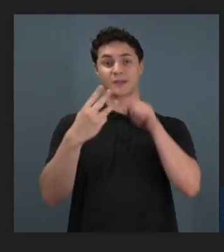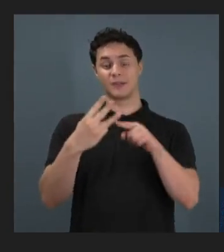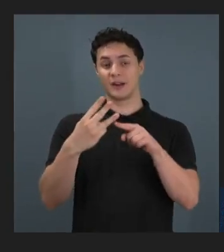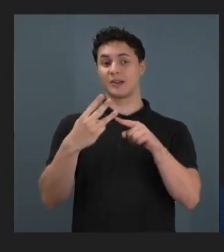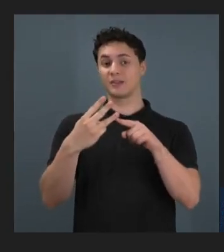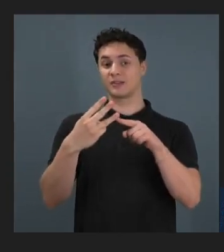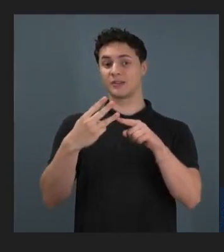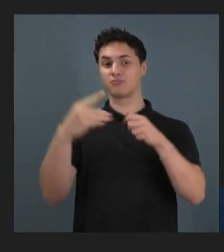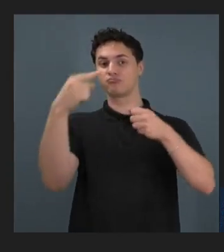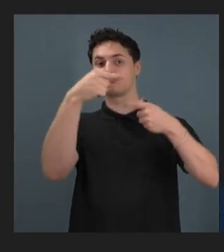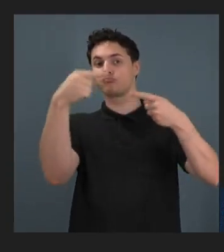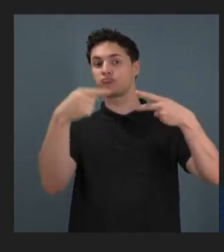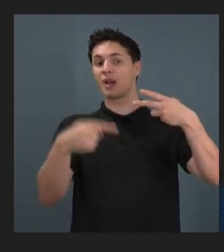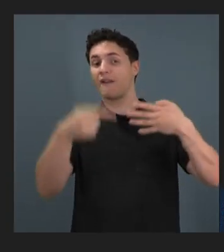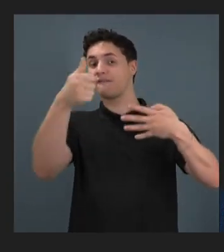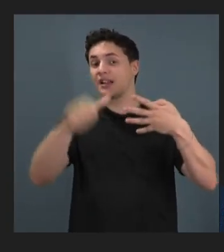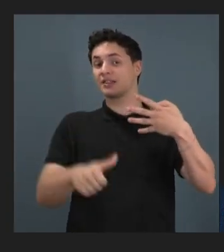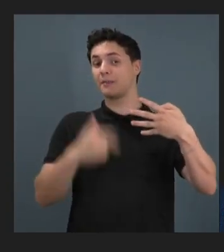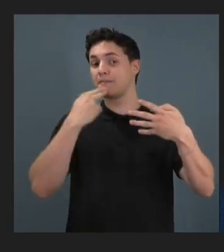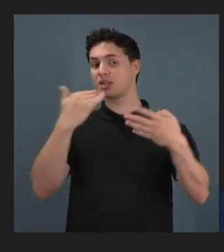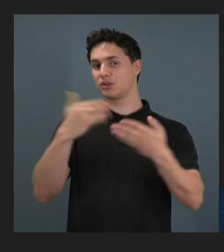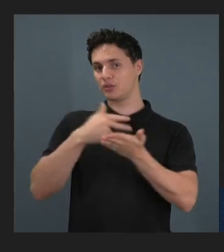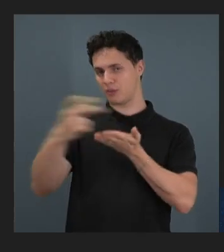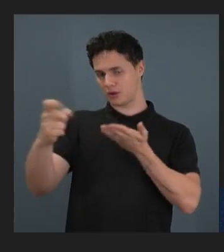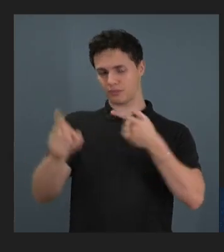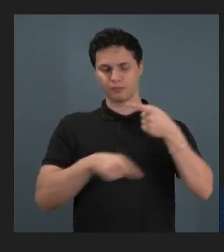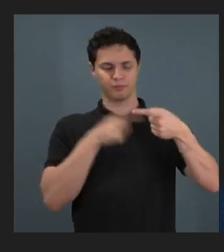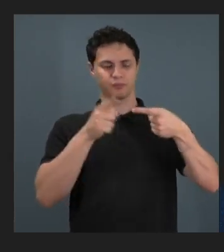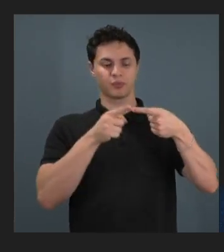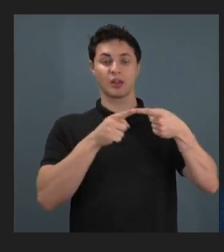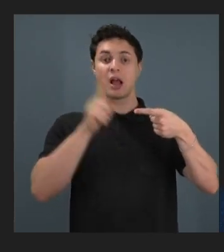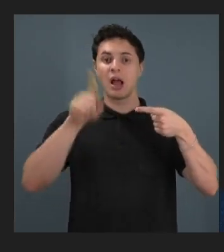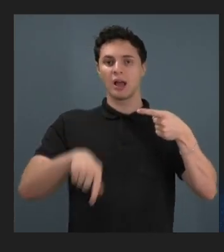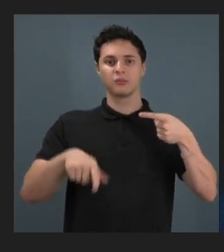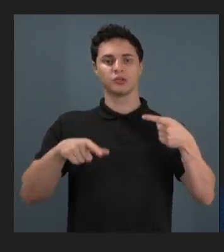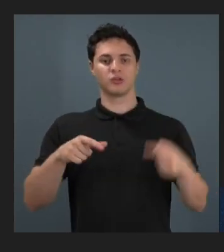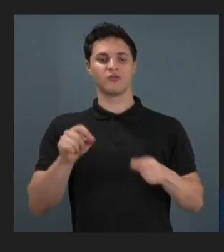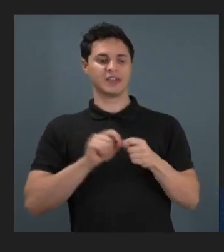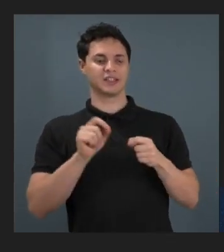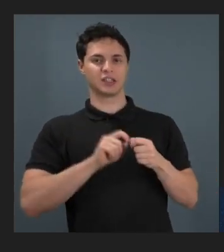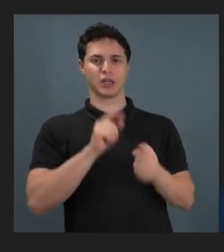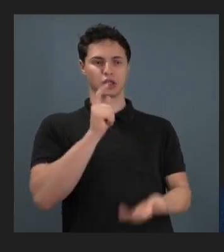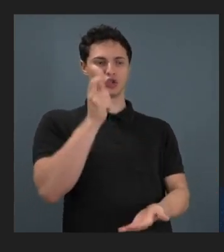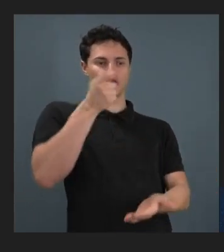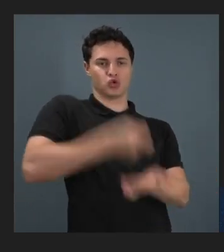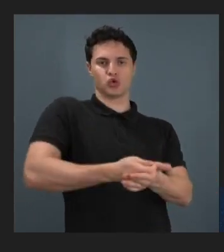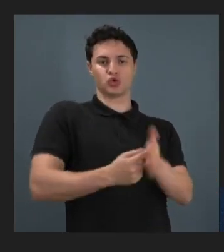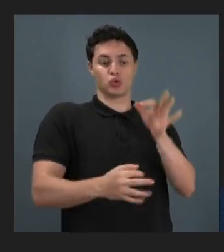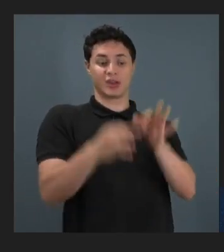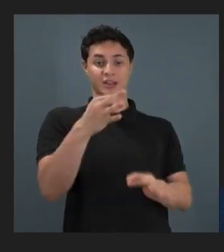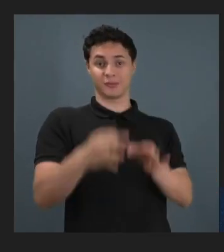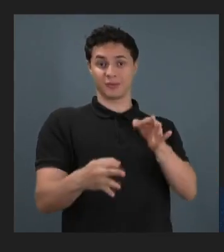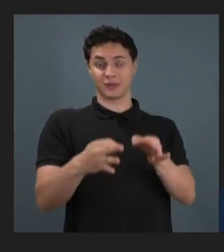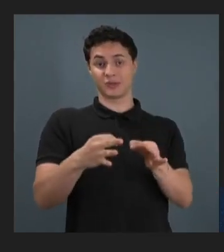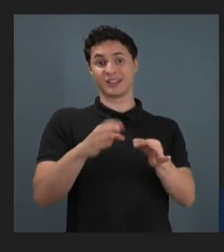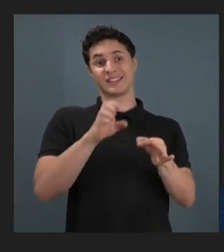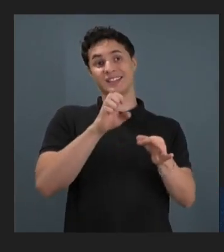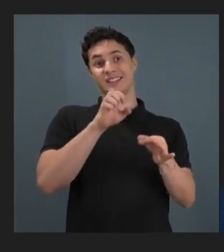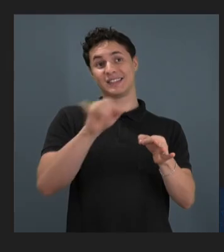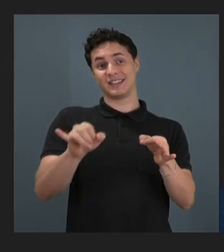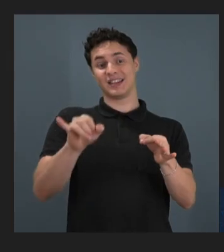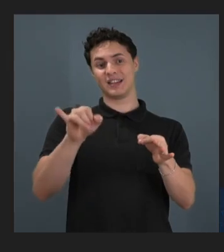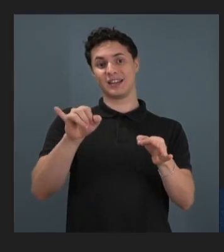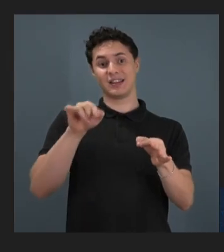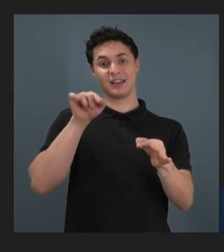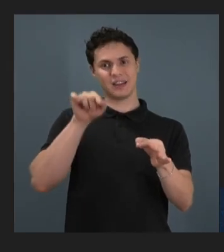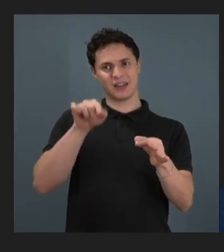condições. São elas: primeira, proferir julgamento quando por lei seja julgado suspeito